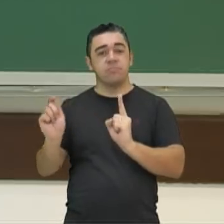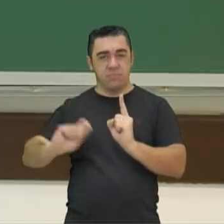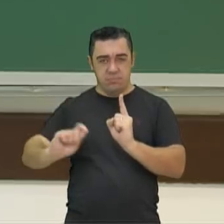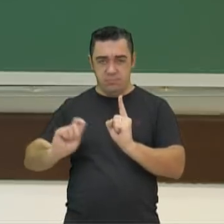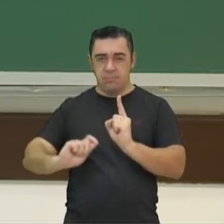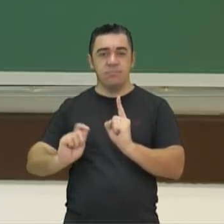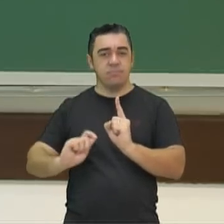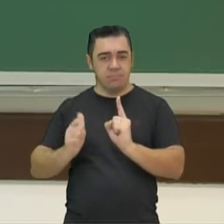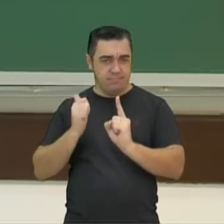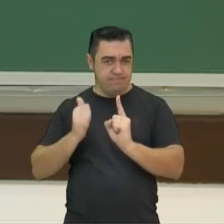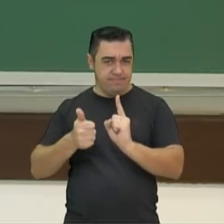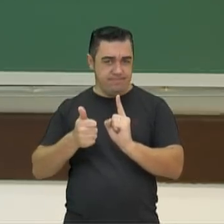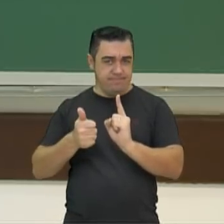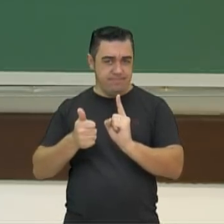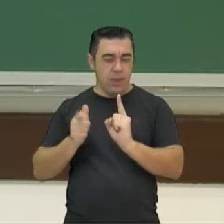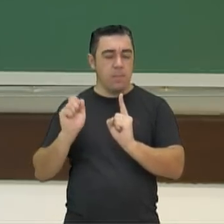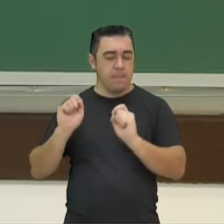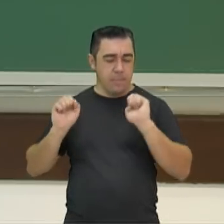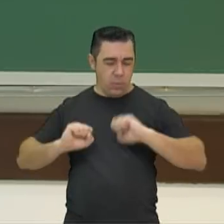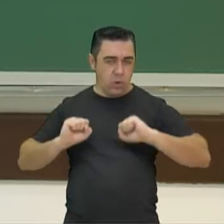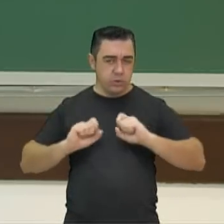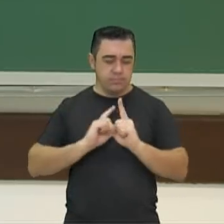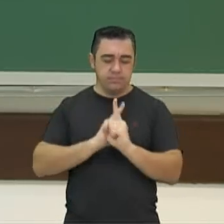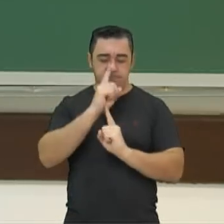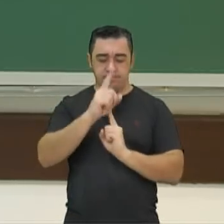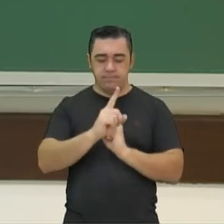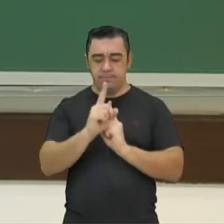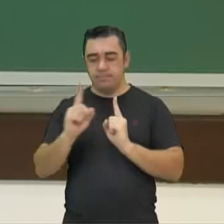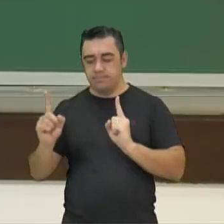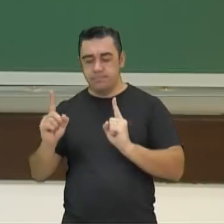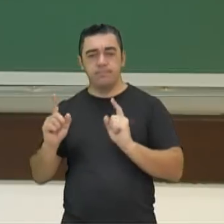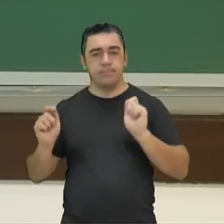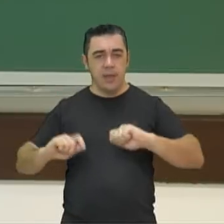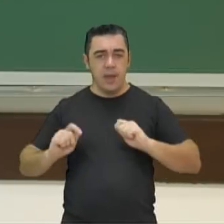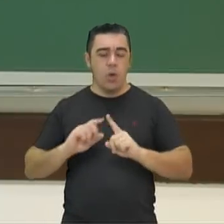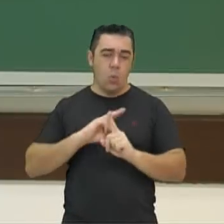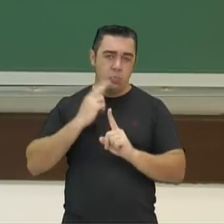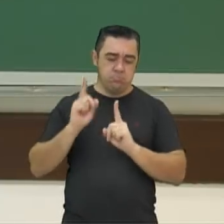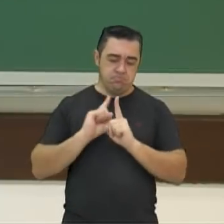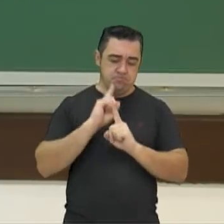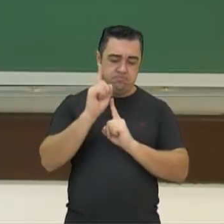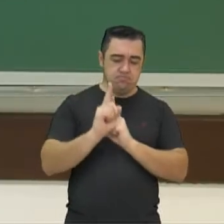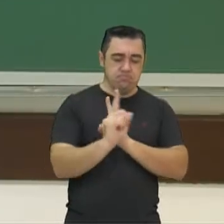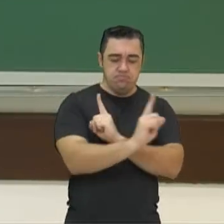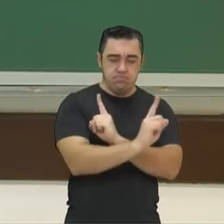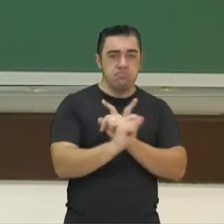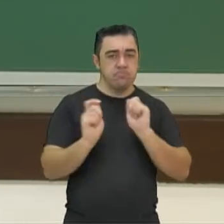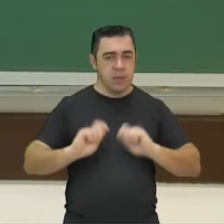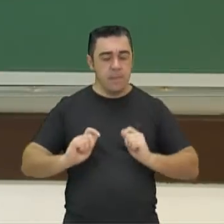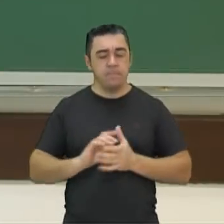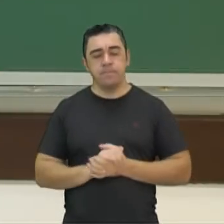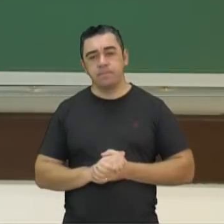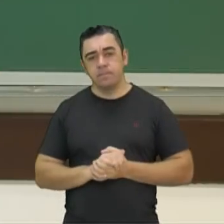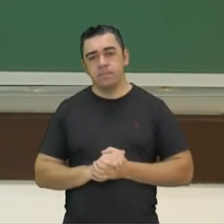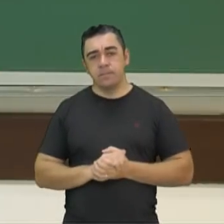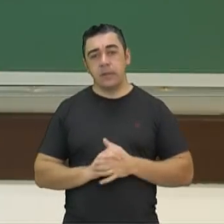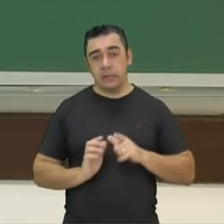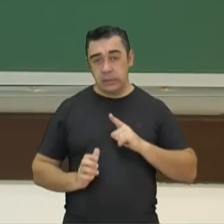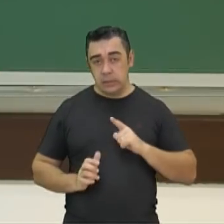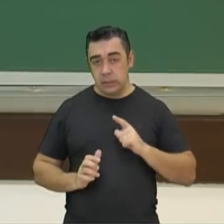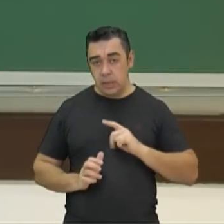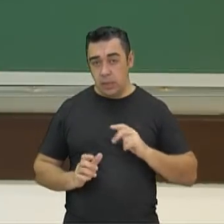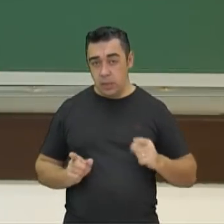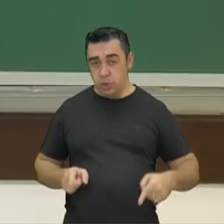ali, na frente do cavalo, o cavalo pode pular por cima do meu. Se ele tem uma peça